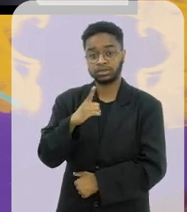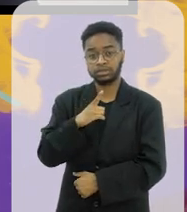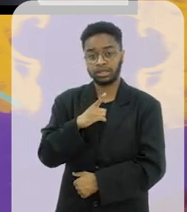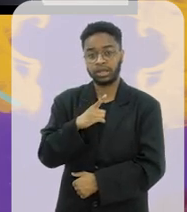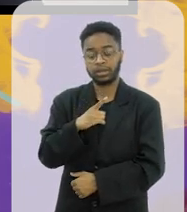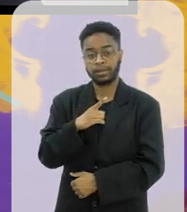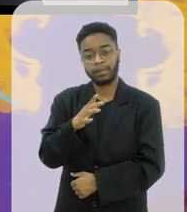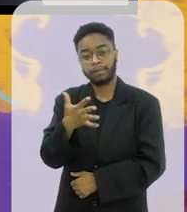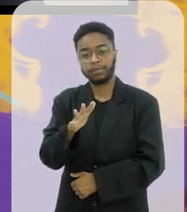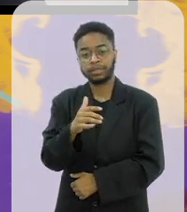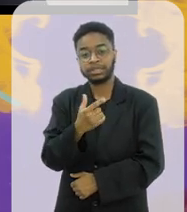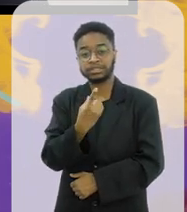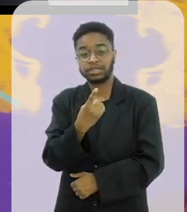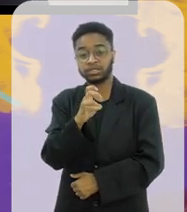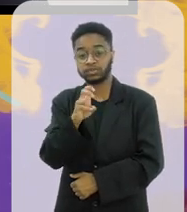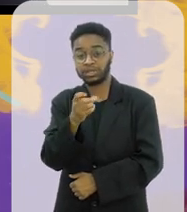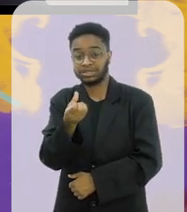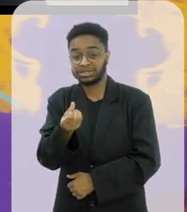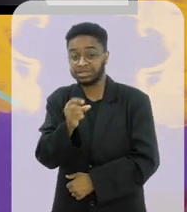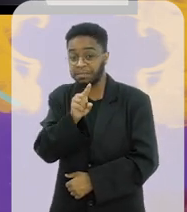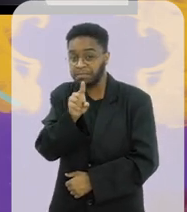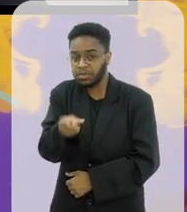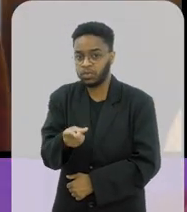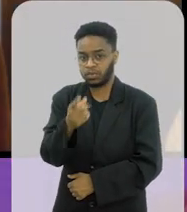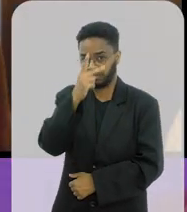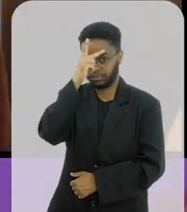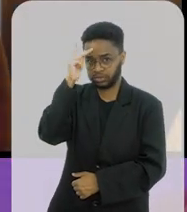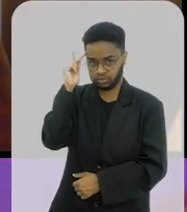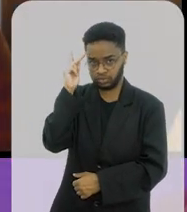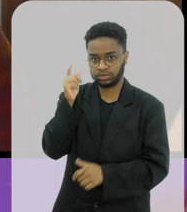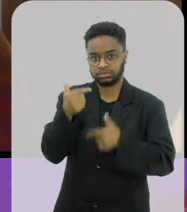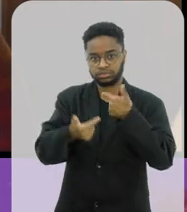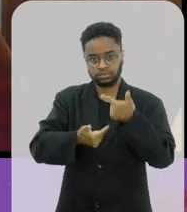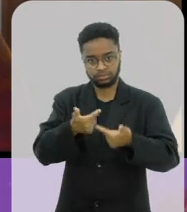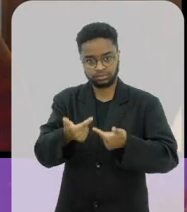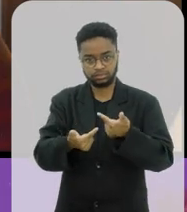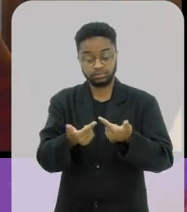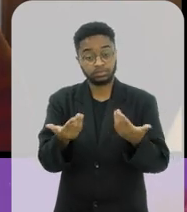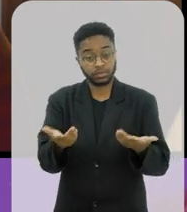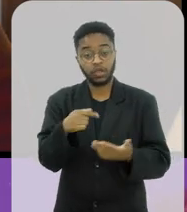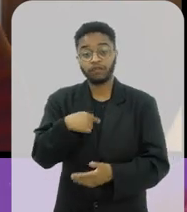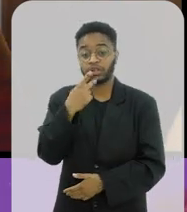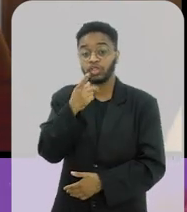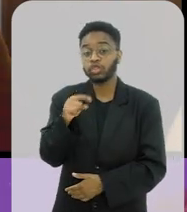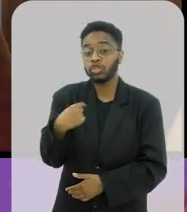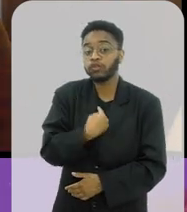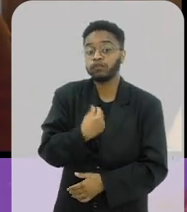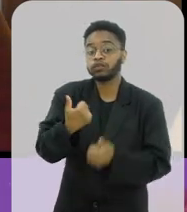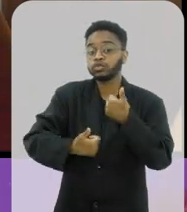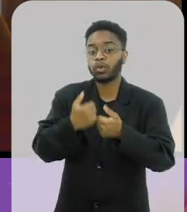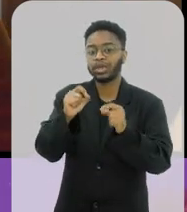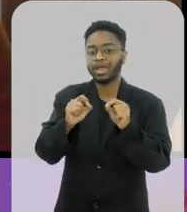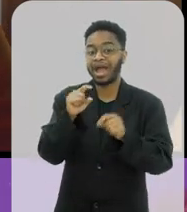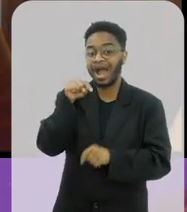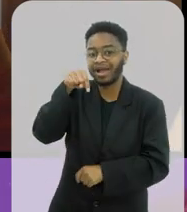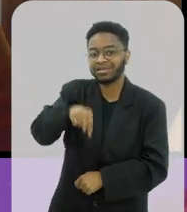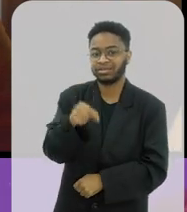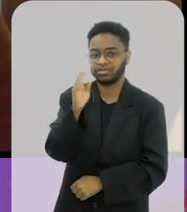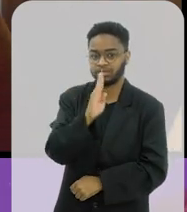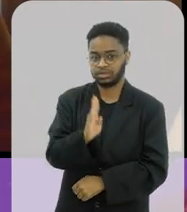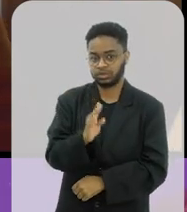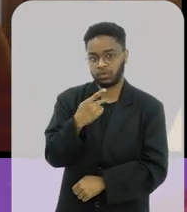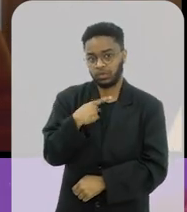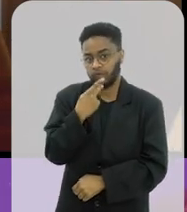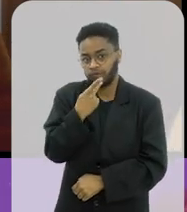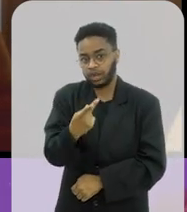de 156 mil pessoas. Quando eu digo no nosso futebol, eu falo no futebol brasileiro.